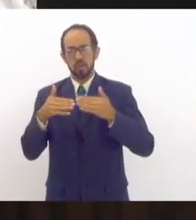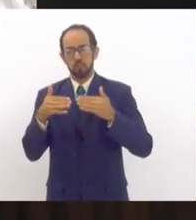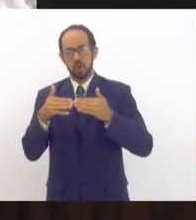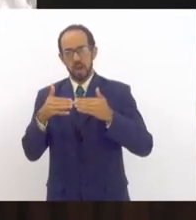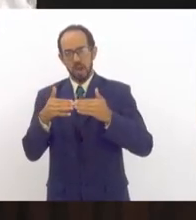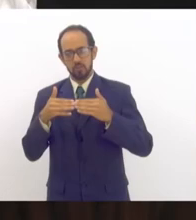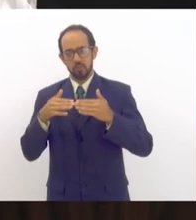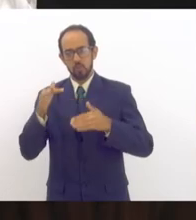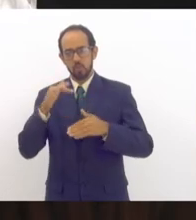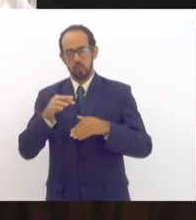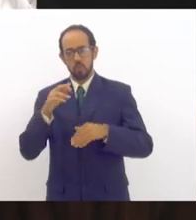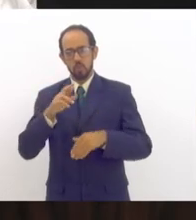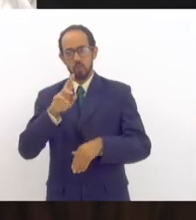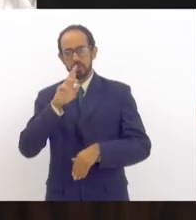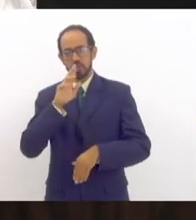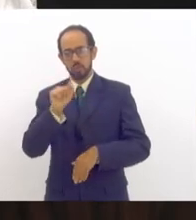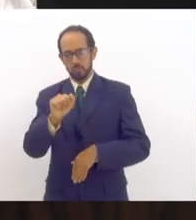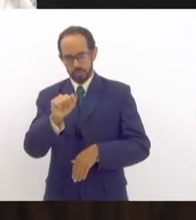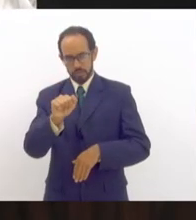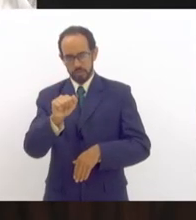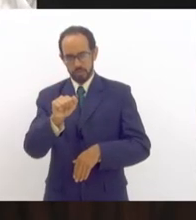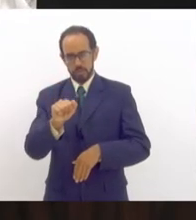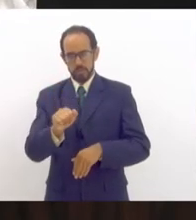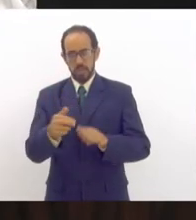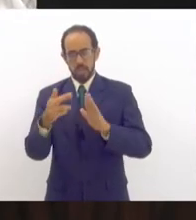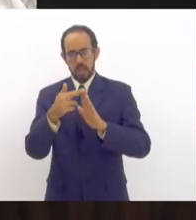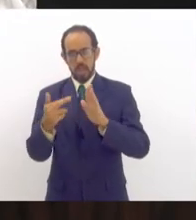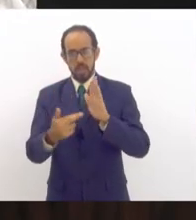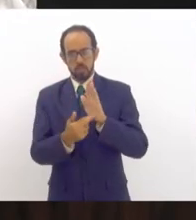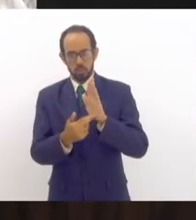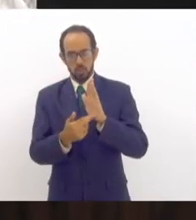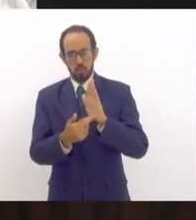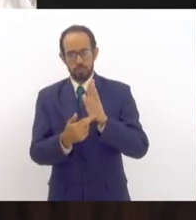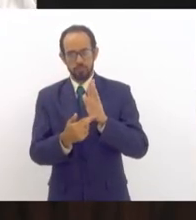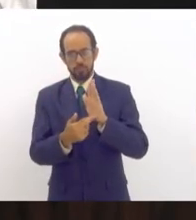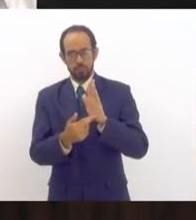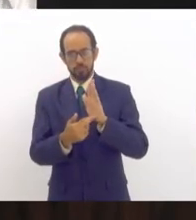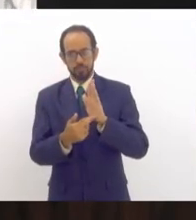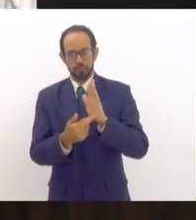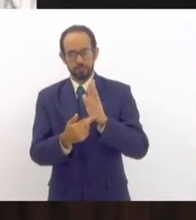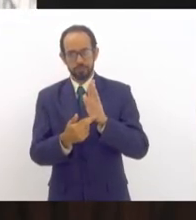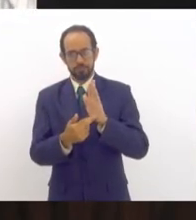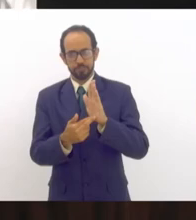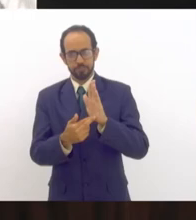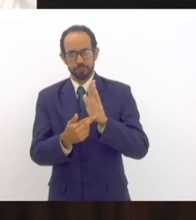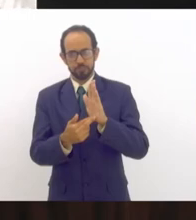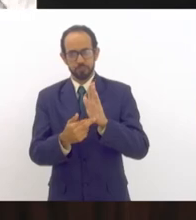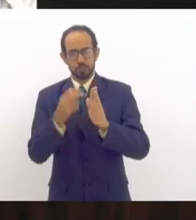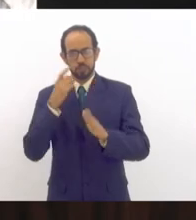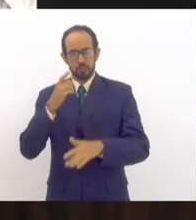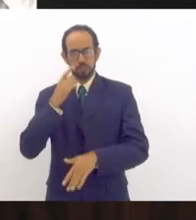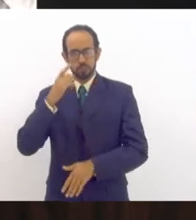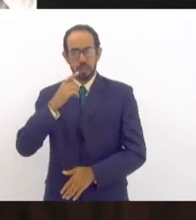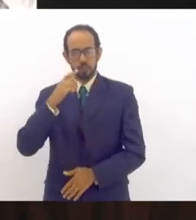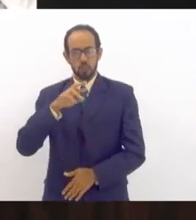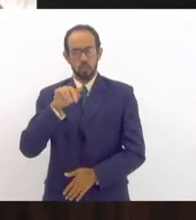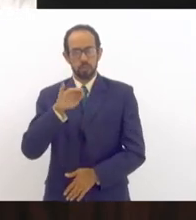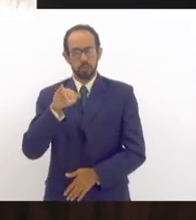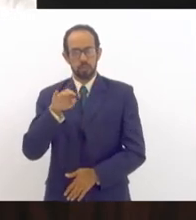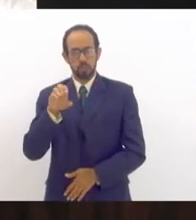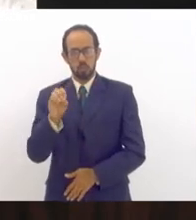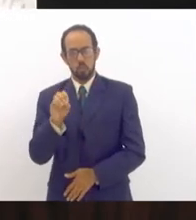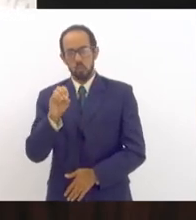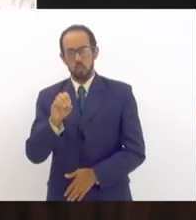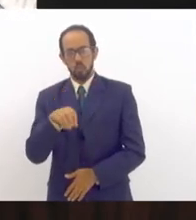Amorim relator original relatores relatores deputados Rodrigo Bacelar Bruno